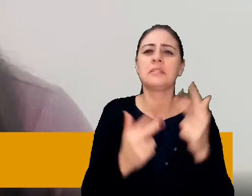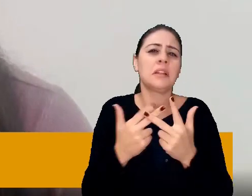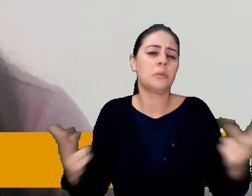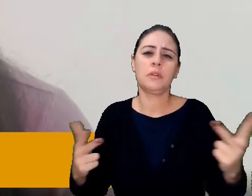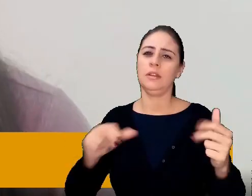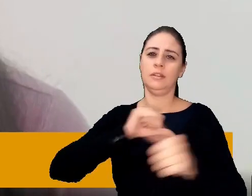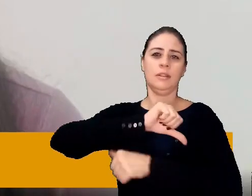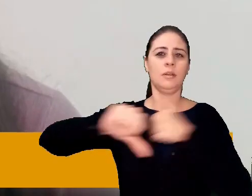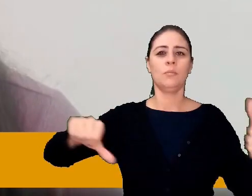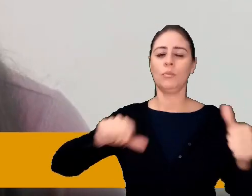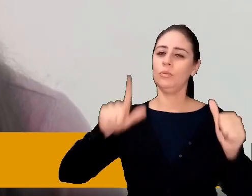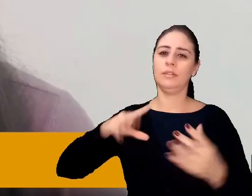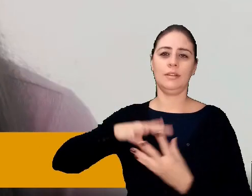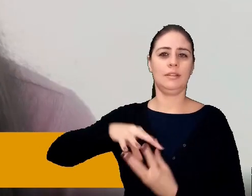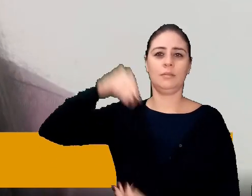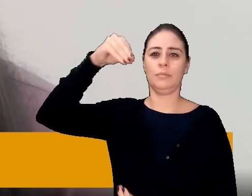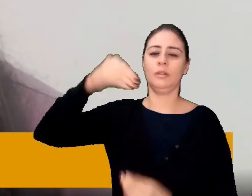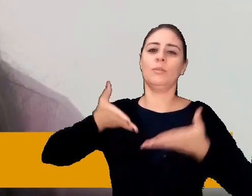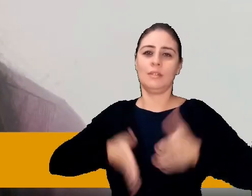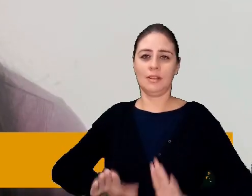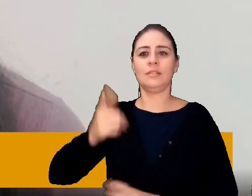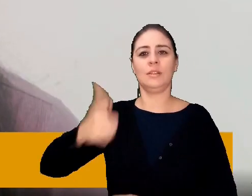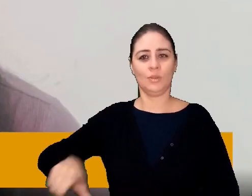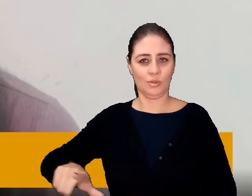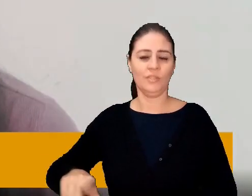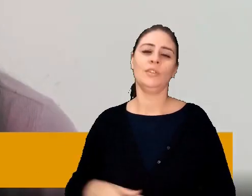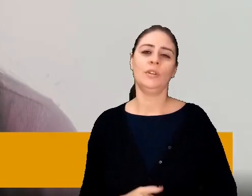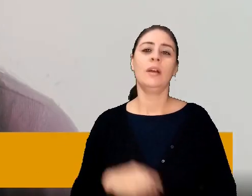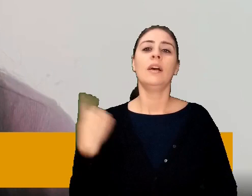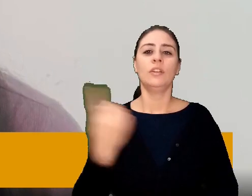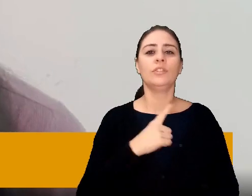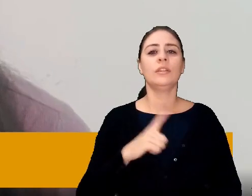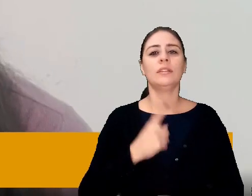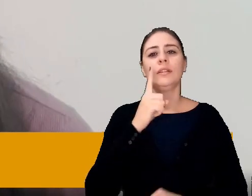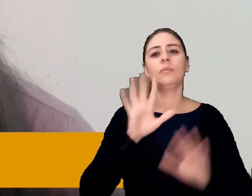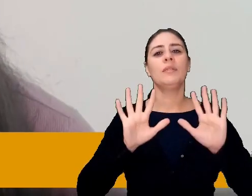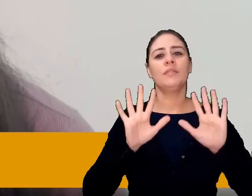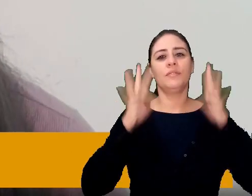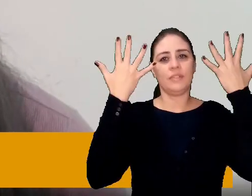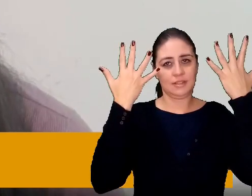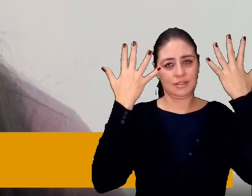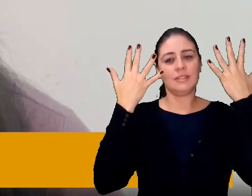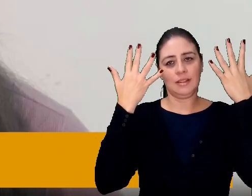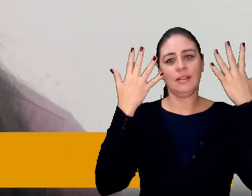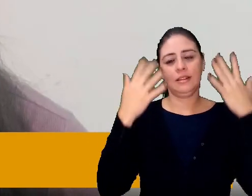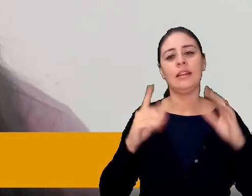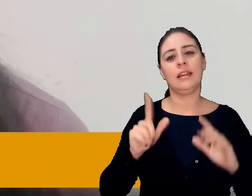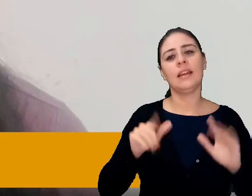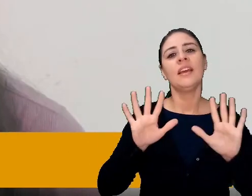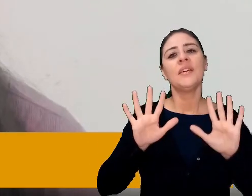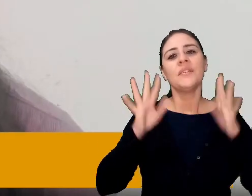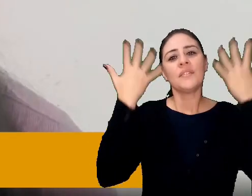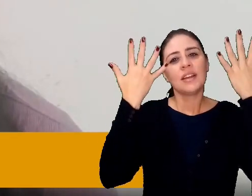outro plano espiritual, né? A gente tem uma festa que é chamada Festa do Kikikoi,